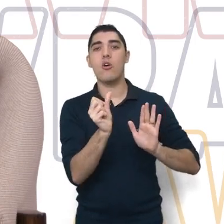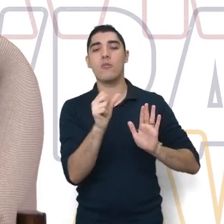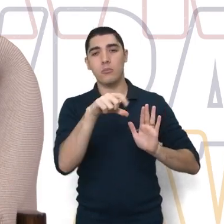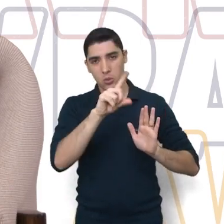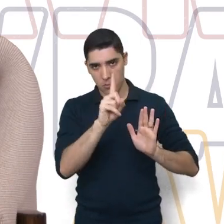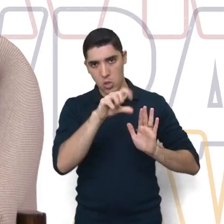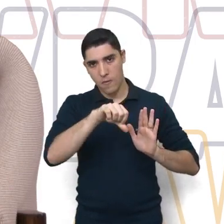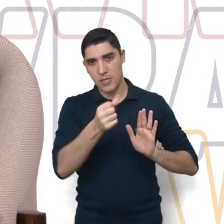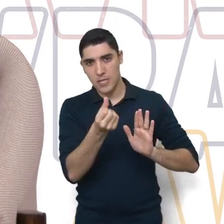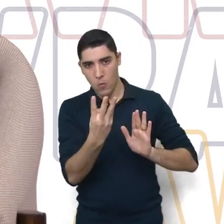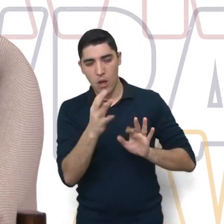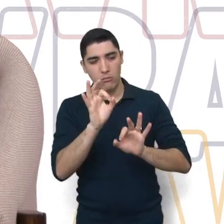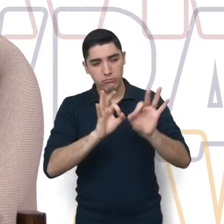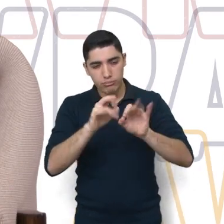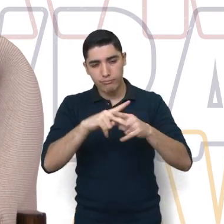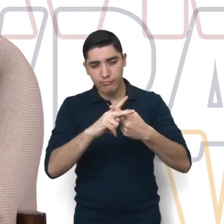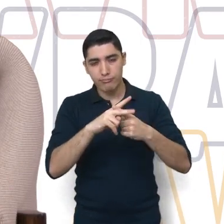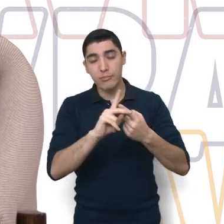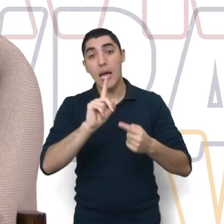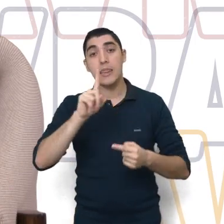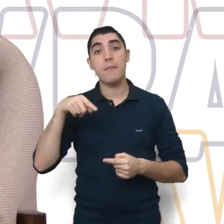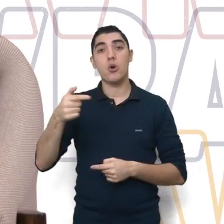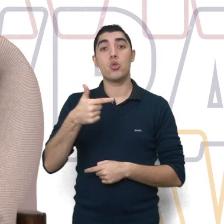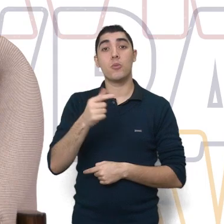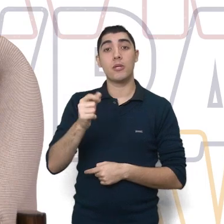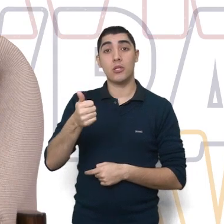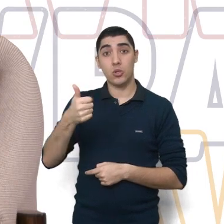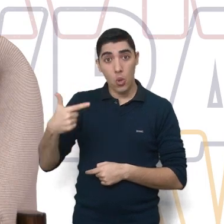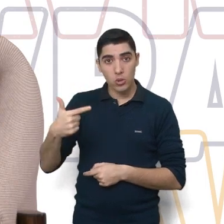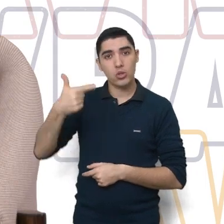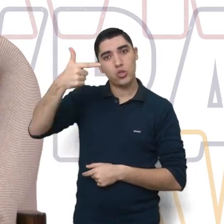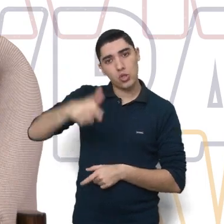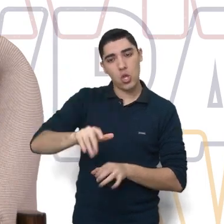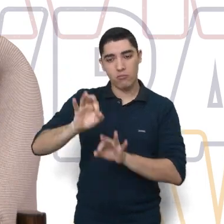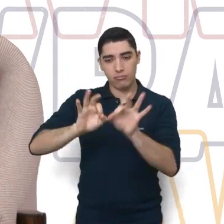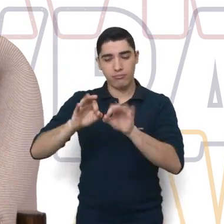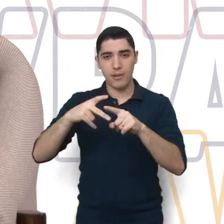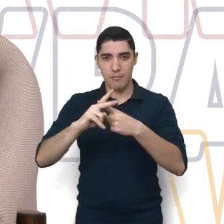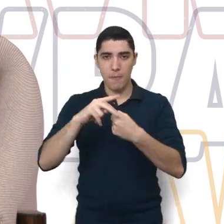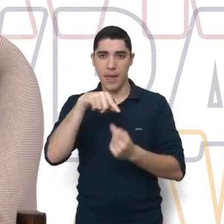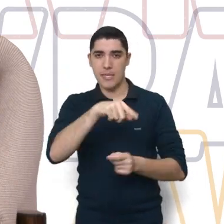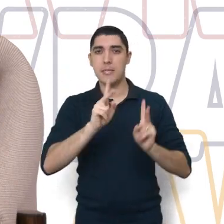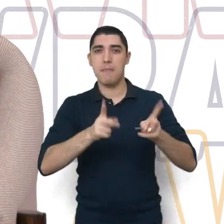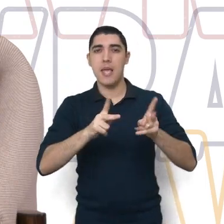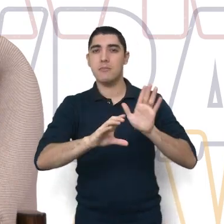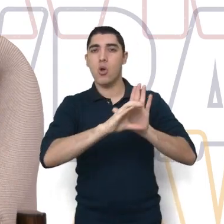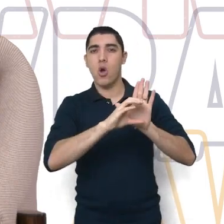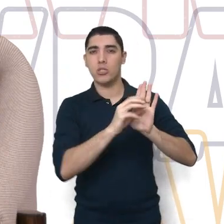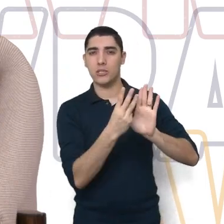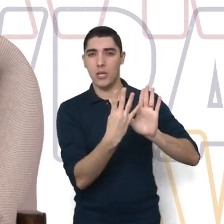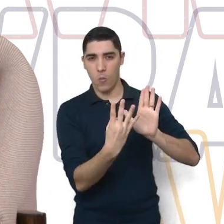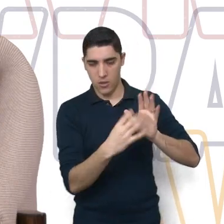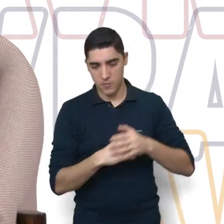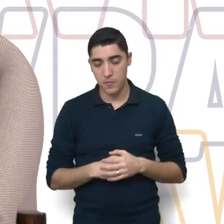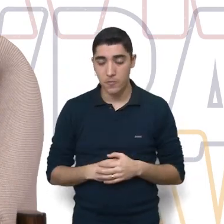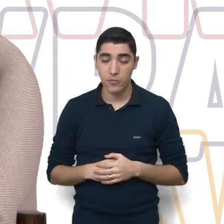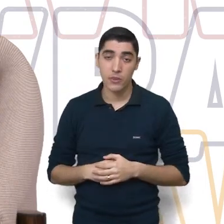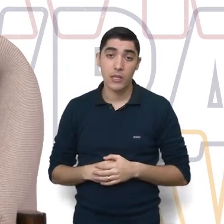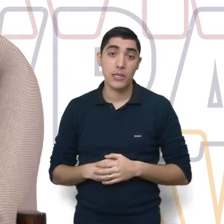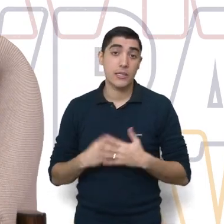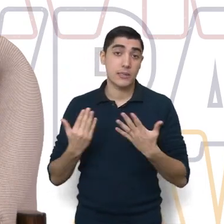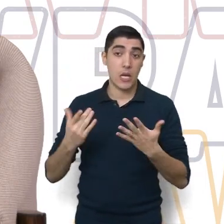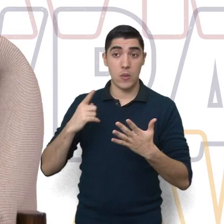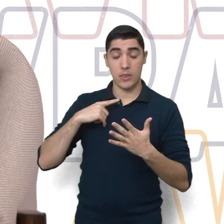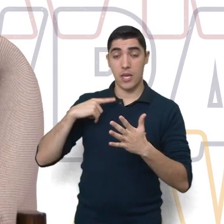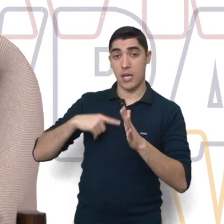em 2012 ele teve outra revisão a gente tem lei de proteção Estadual da